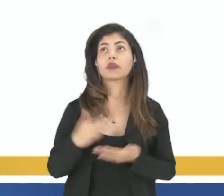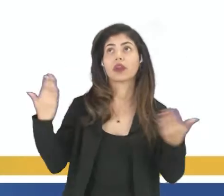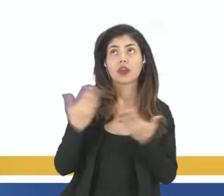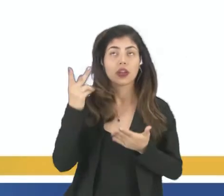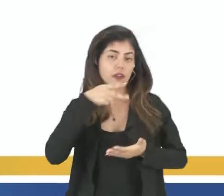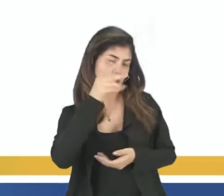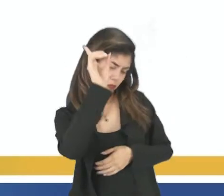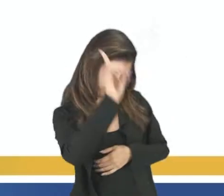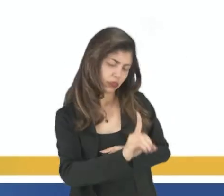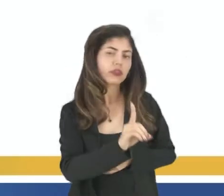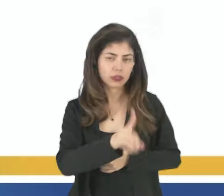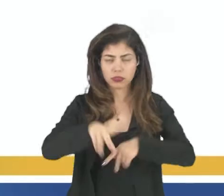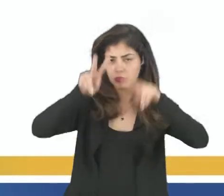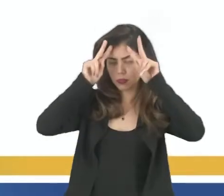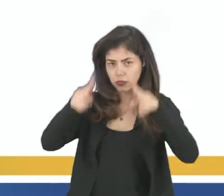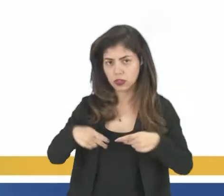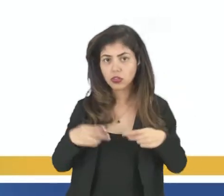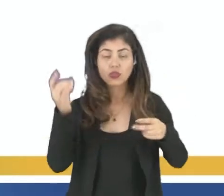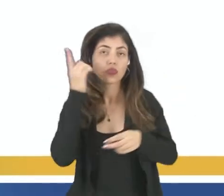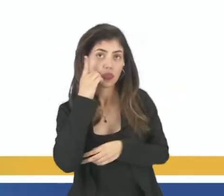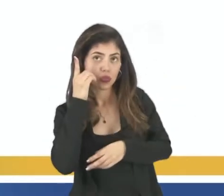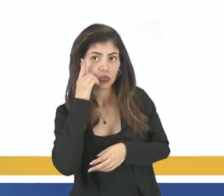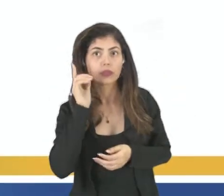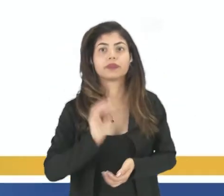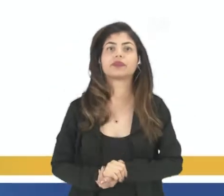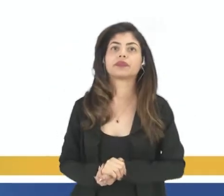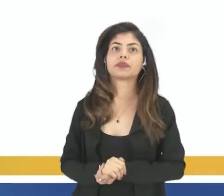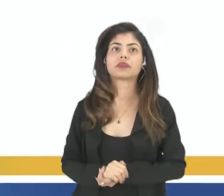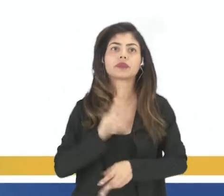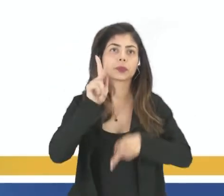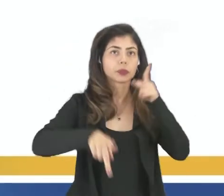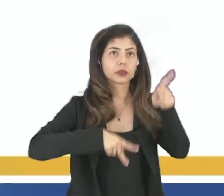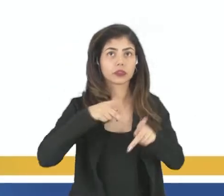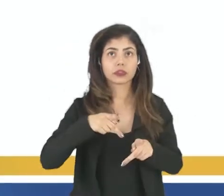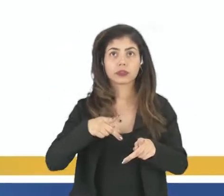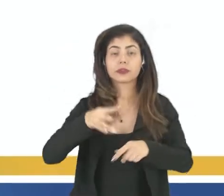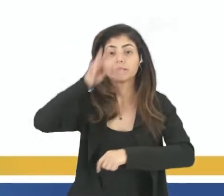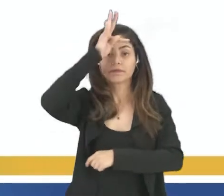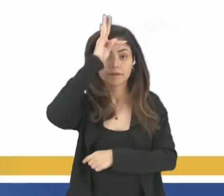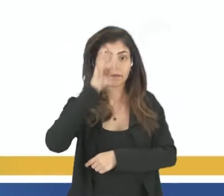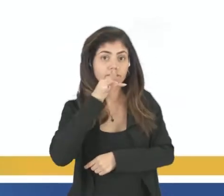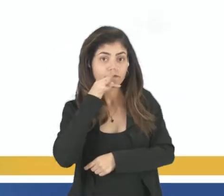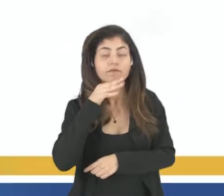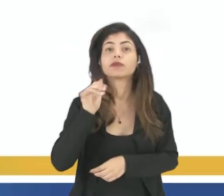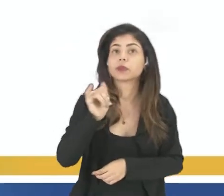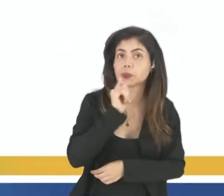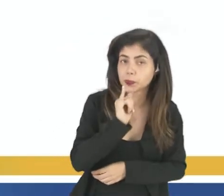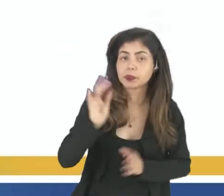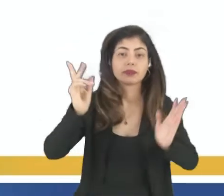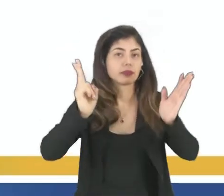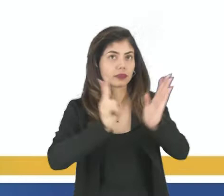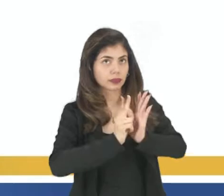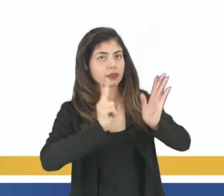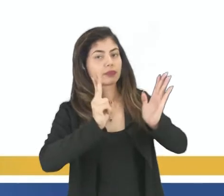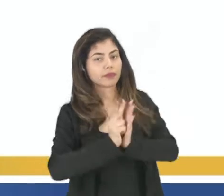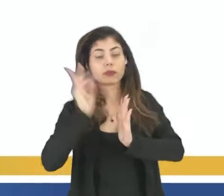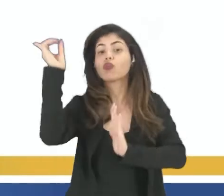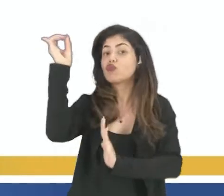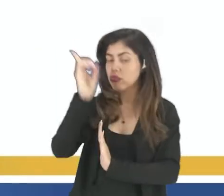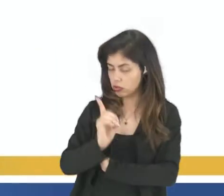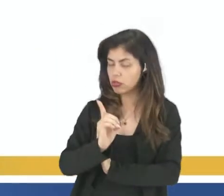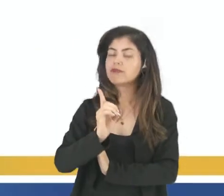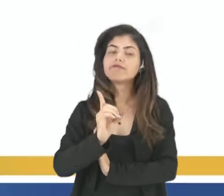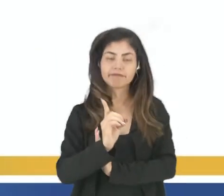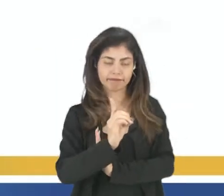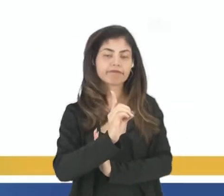Agora, sobre os direitos humanos no cotidiano, as populações tradicionais, por exemplo, os indígenas, né, um direito humano